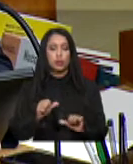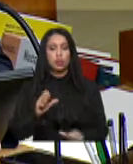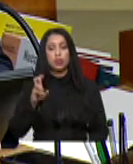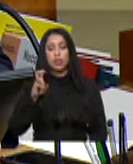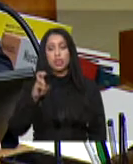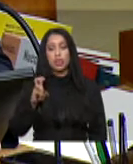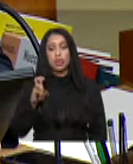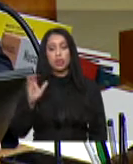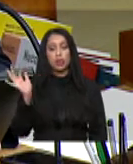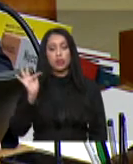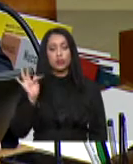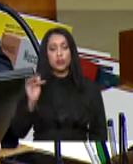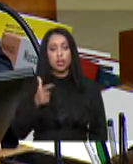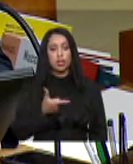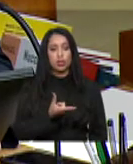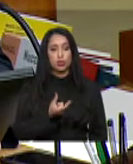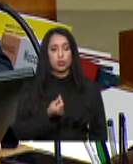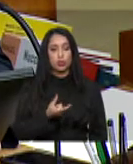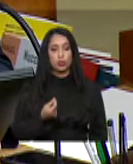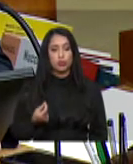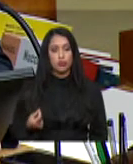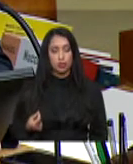5 de fevereiro de 2020,